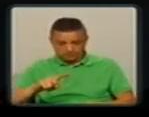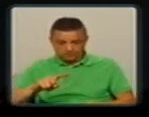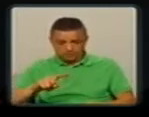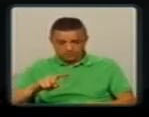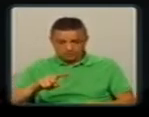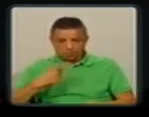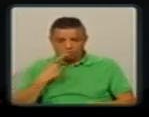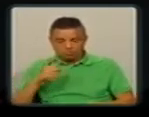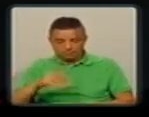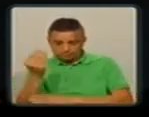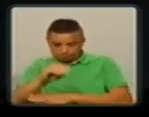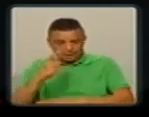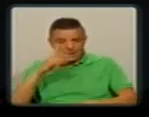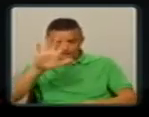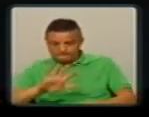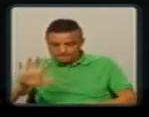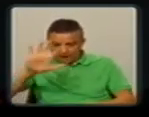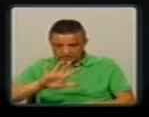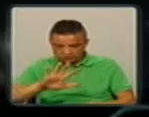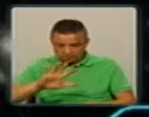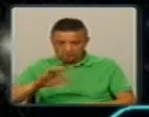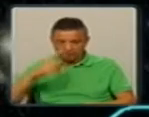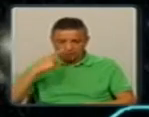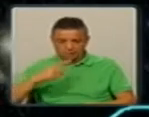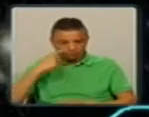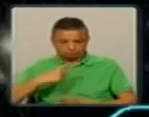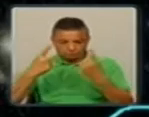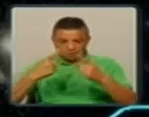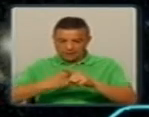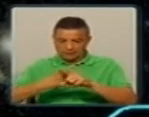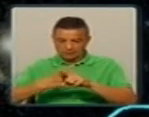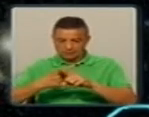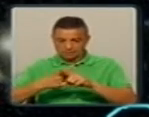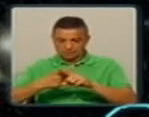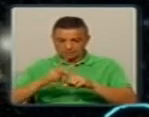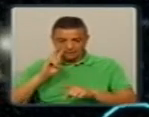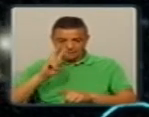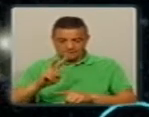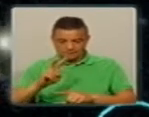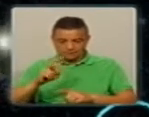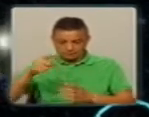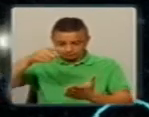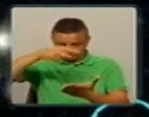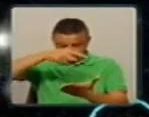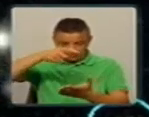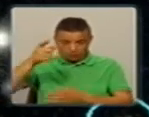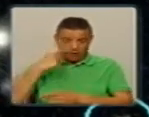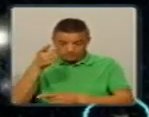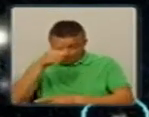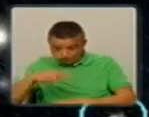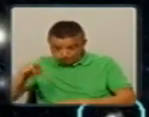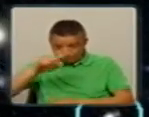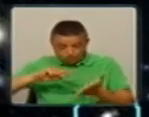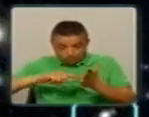que coloquem esta imagem, tem outra particularidade extremamente interessante. É que nós vemos aqui estes círculos que rodeiam estes pontinhos,